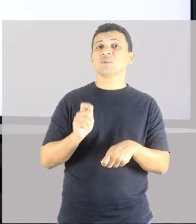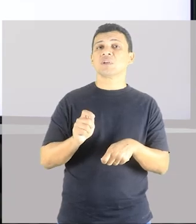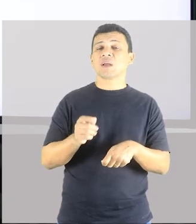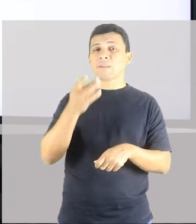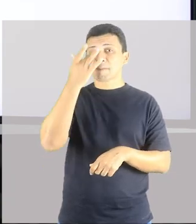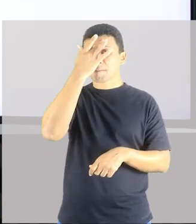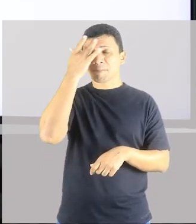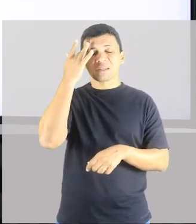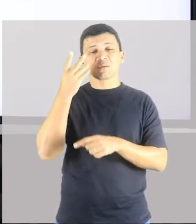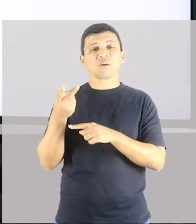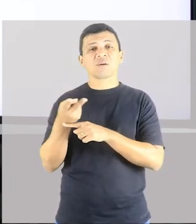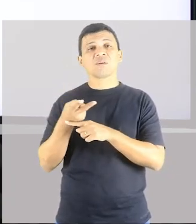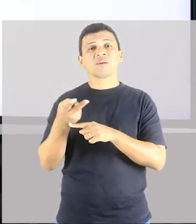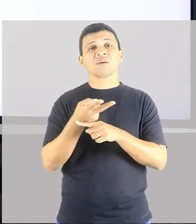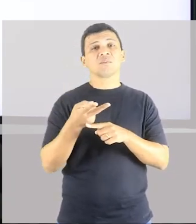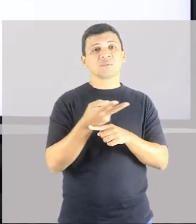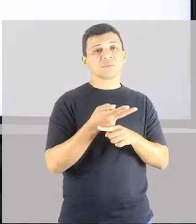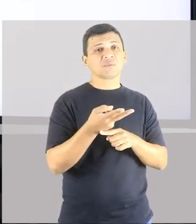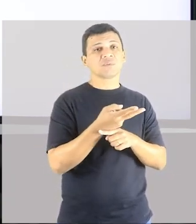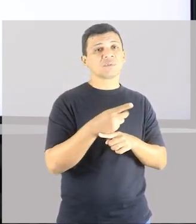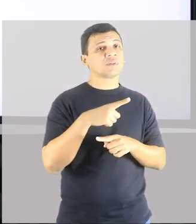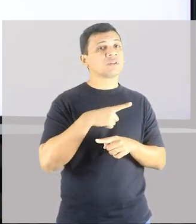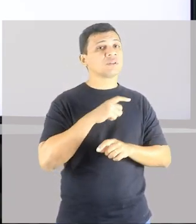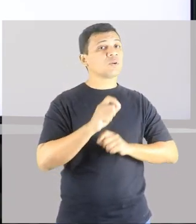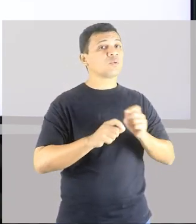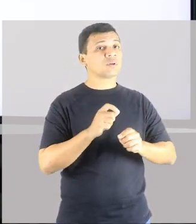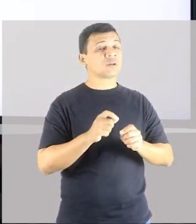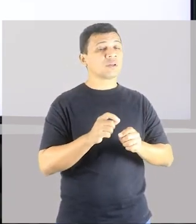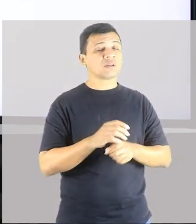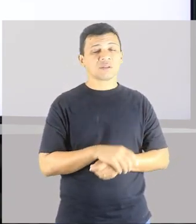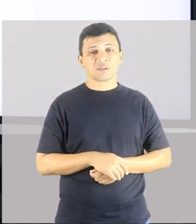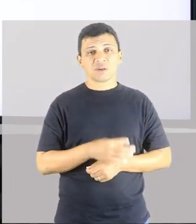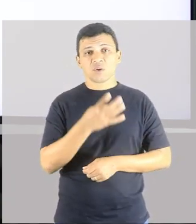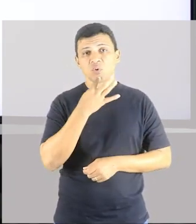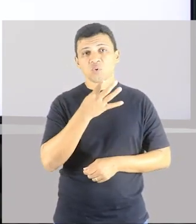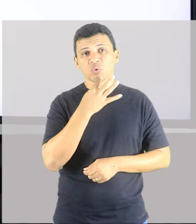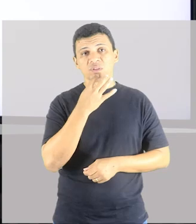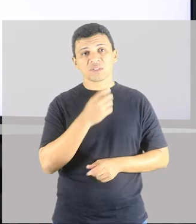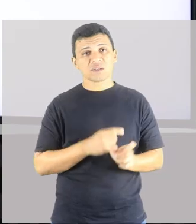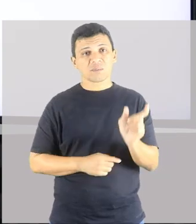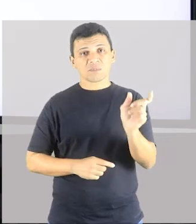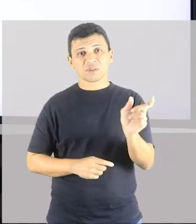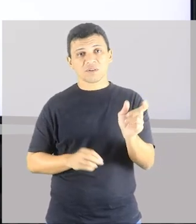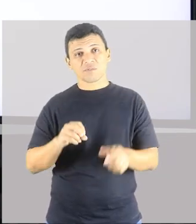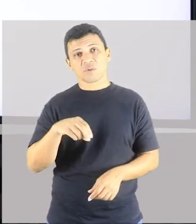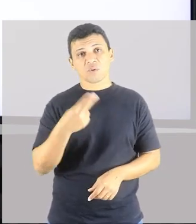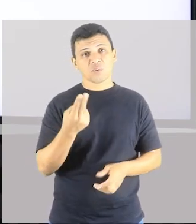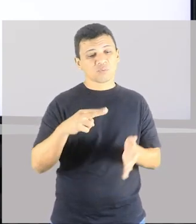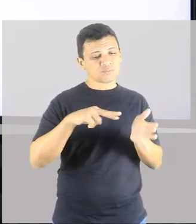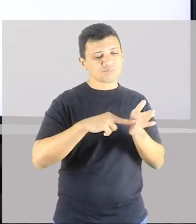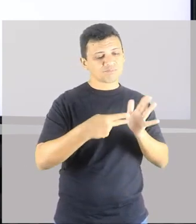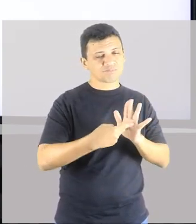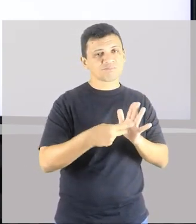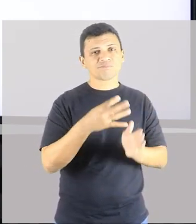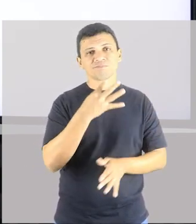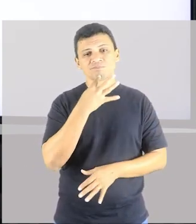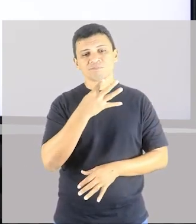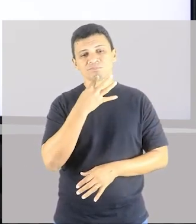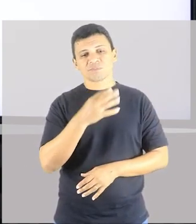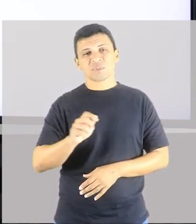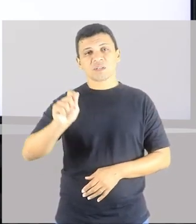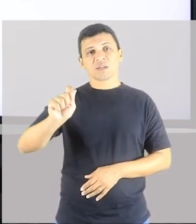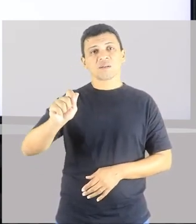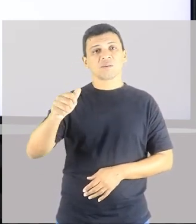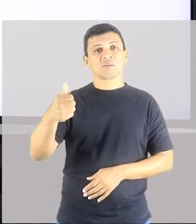pessoa que está procurando aquela palavra tem de conhecer aquele termo ou aquele sentido. Então, por exemplo, A1